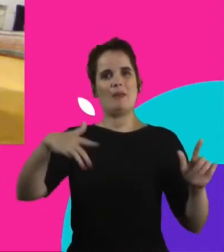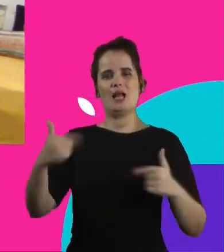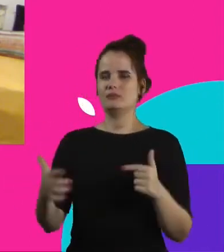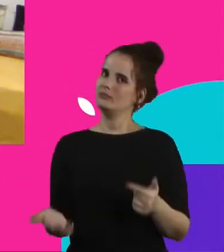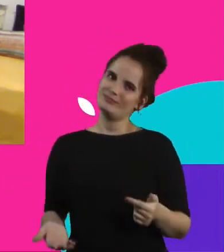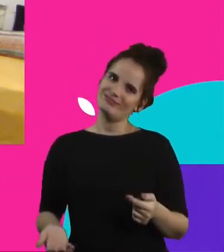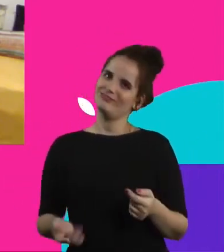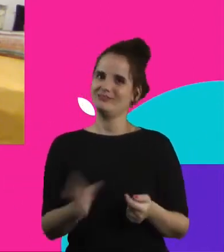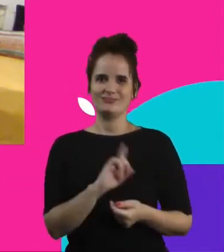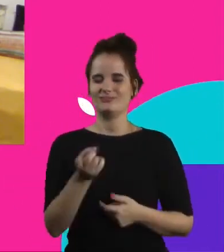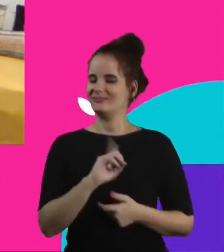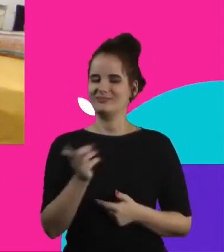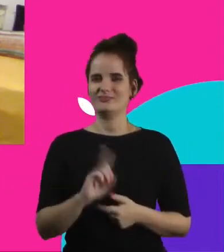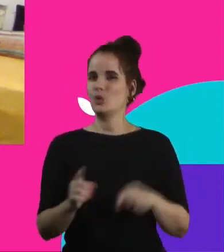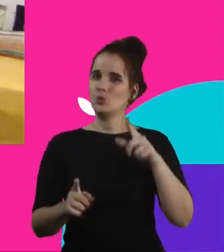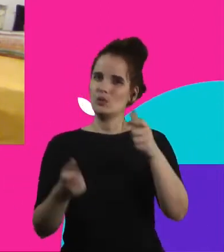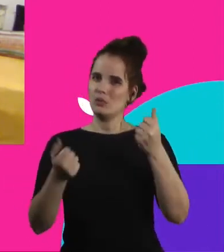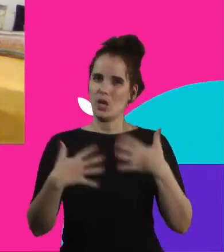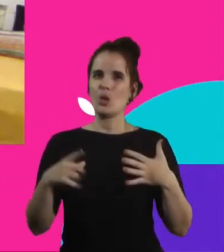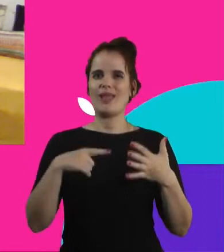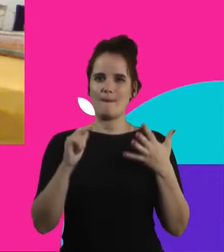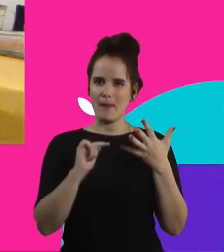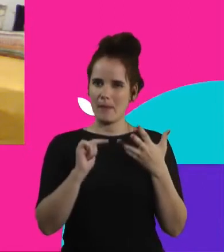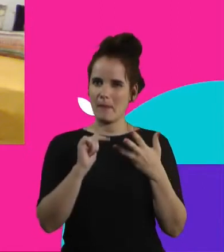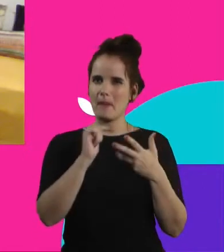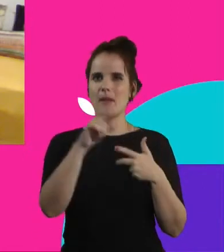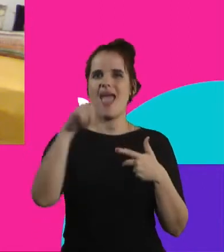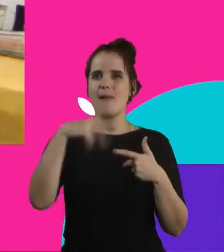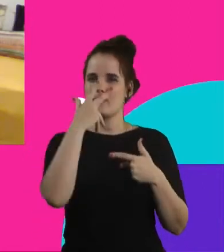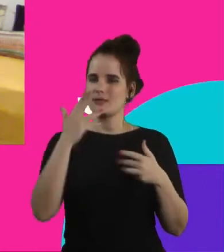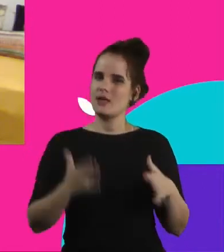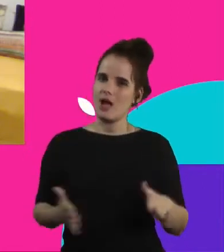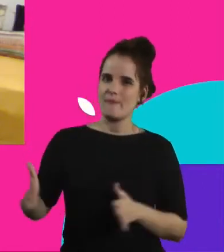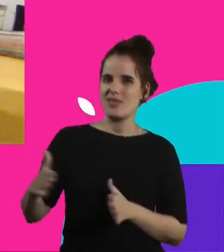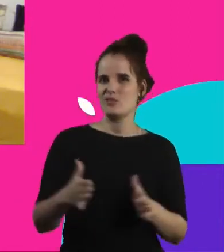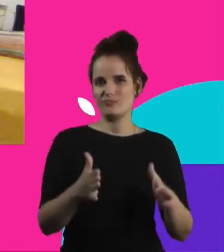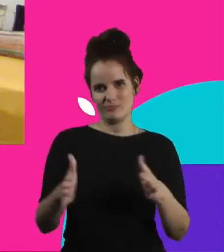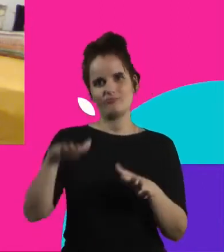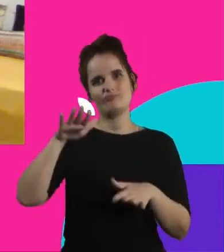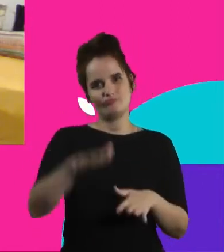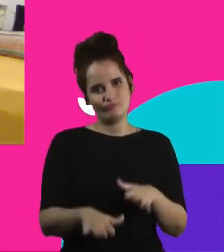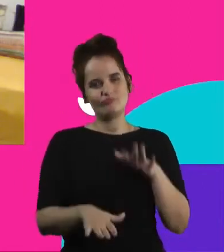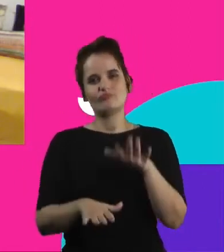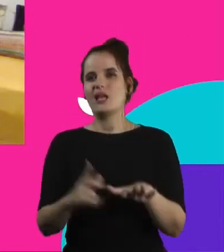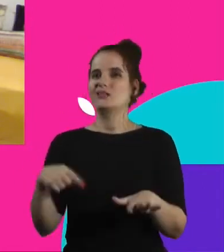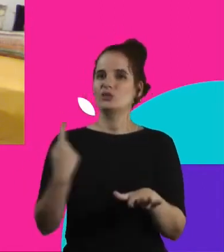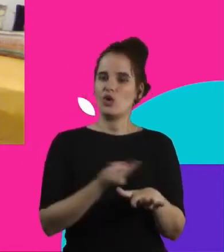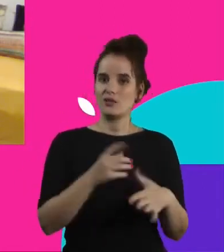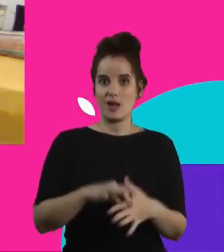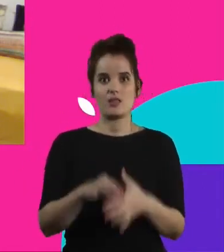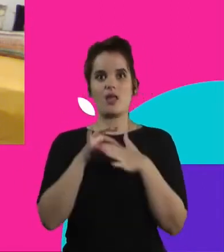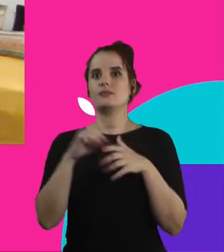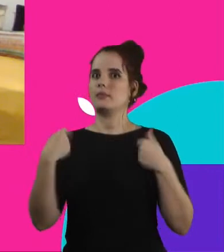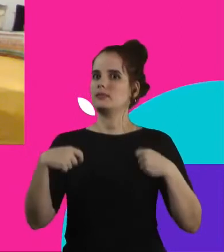Então, você citou aí algumas ferramentas, enfim, que é uma trajetória, né? A gente precisa, enquanto liderança, estar muito